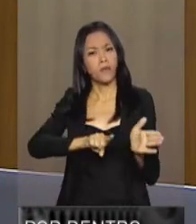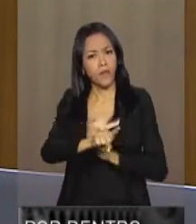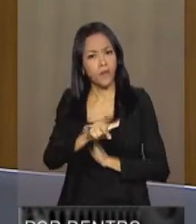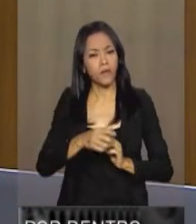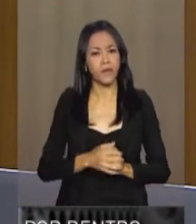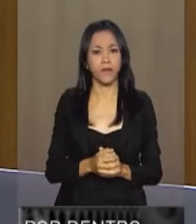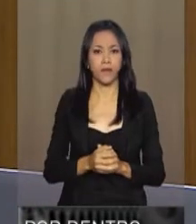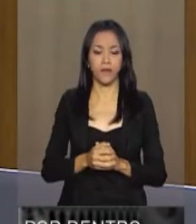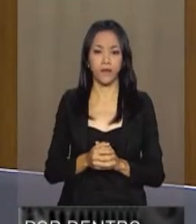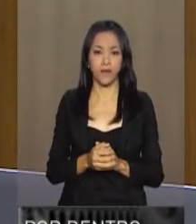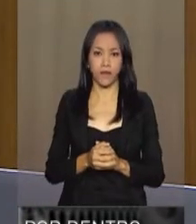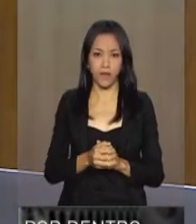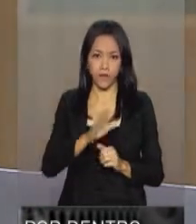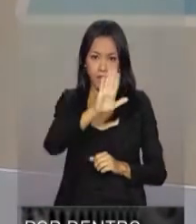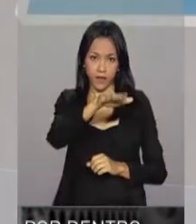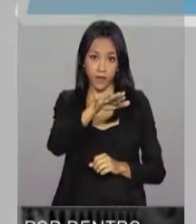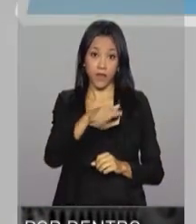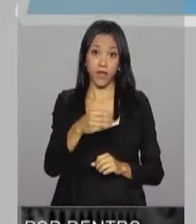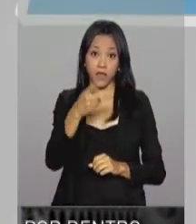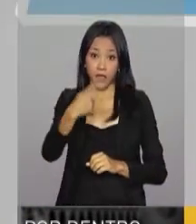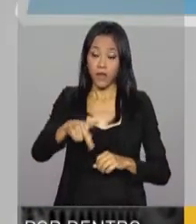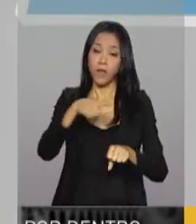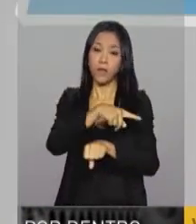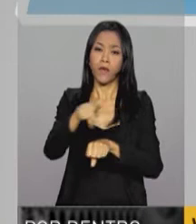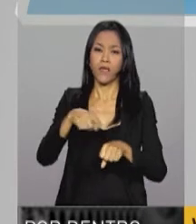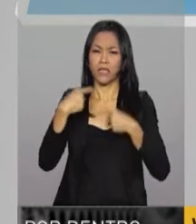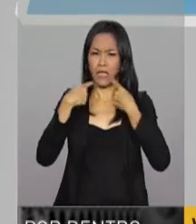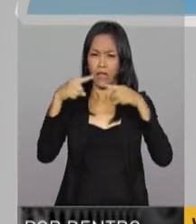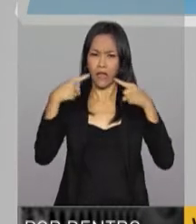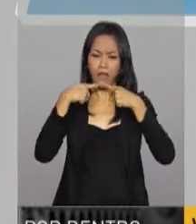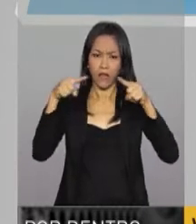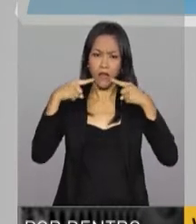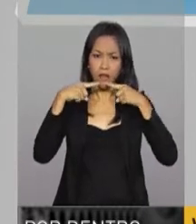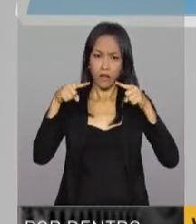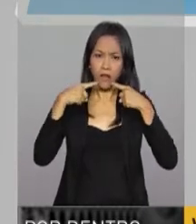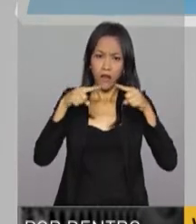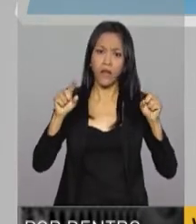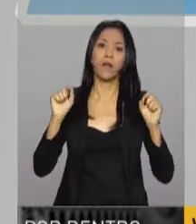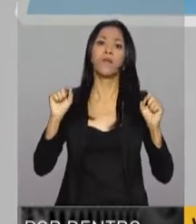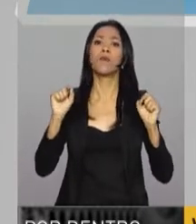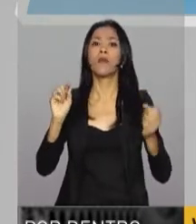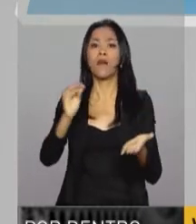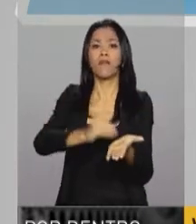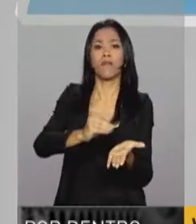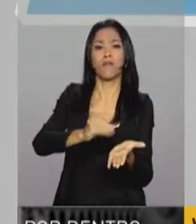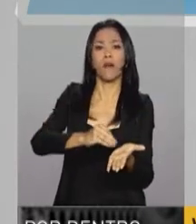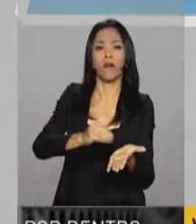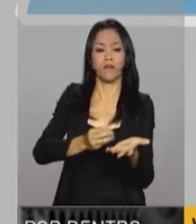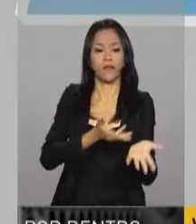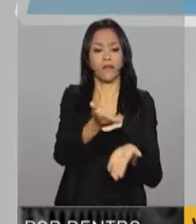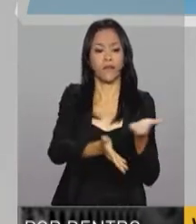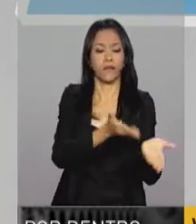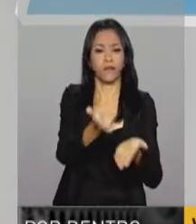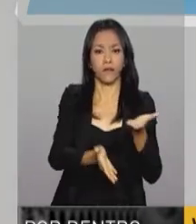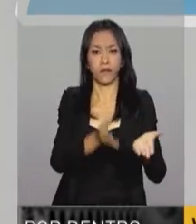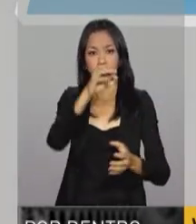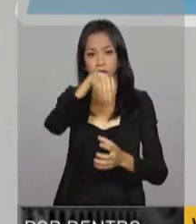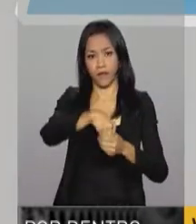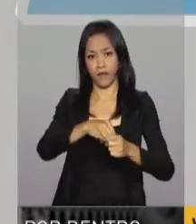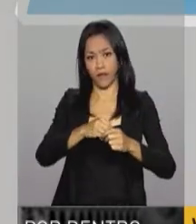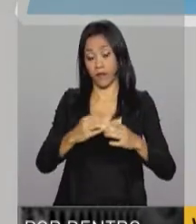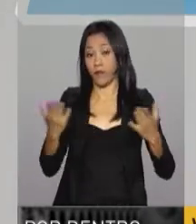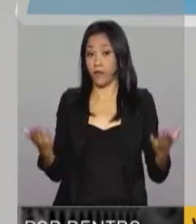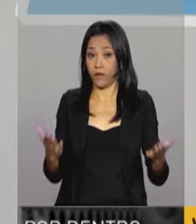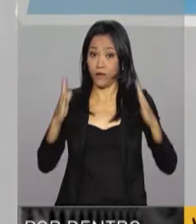carla pedro no país reclama que muito da prestação de serviço na rede pública de saúde e como resposta à